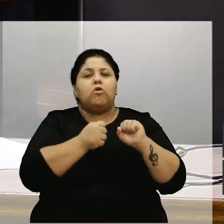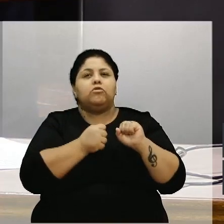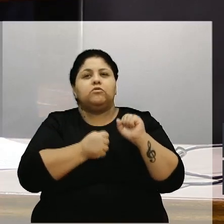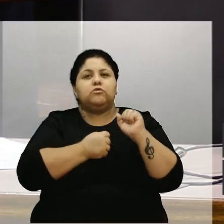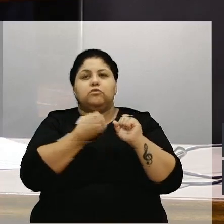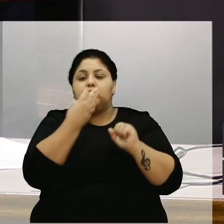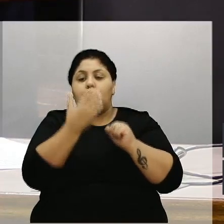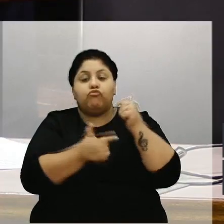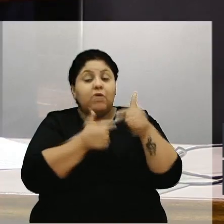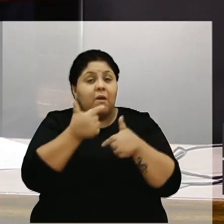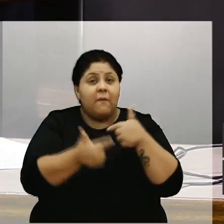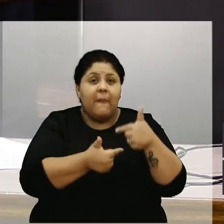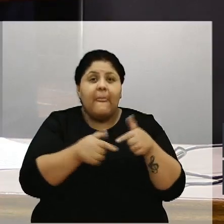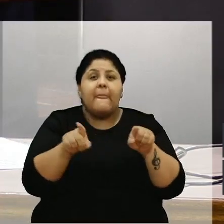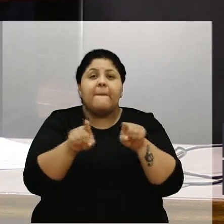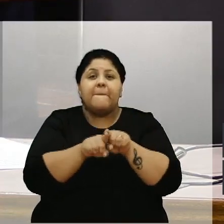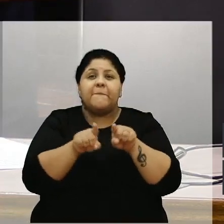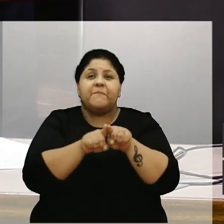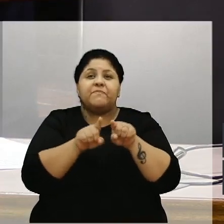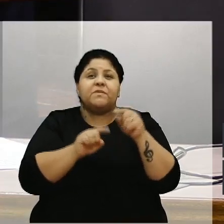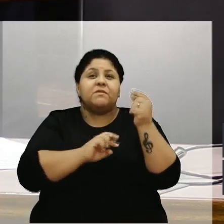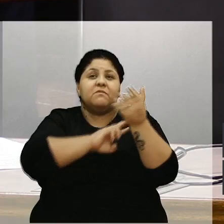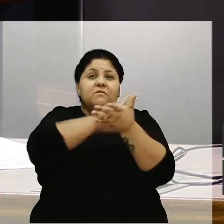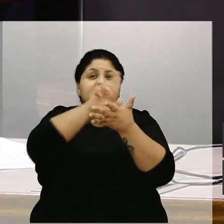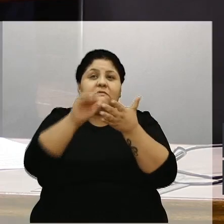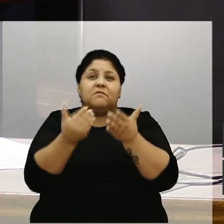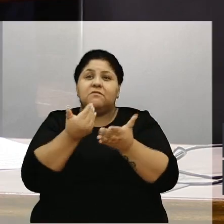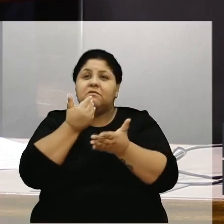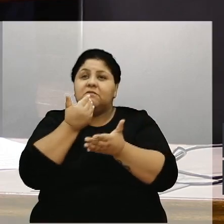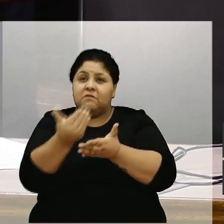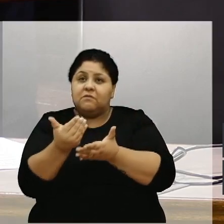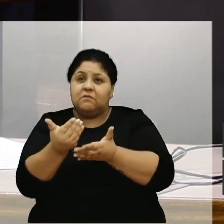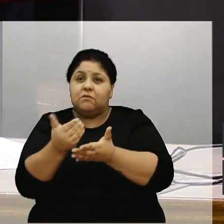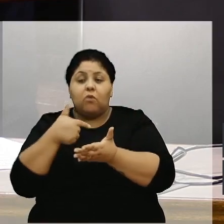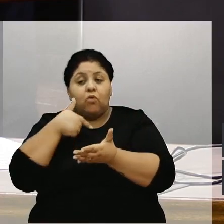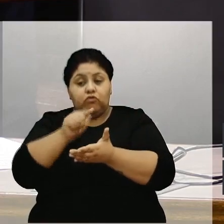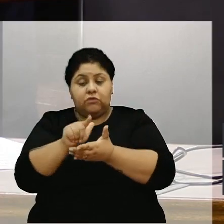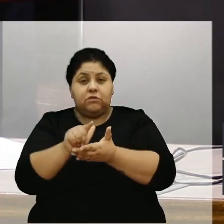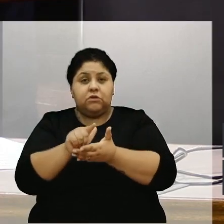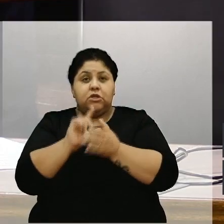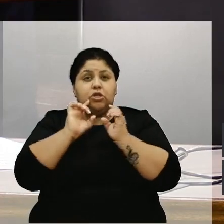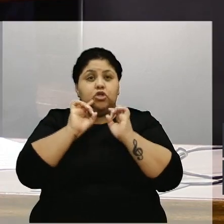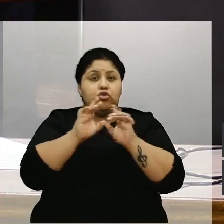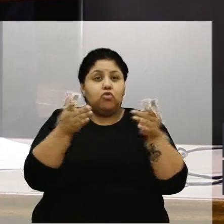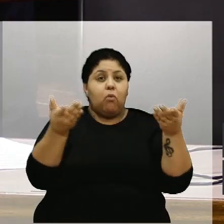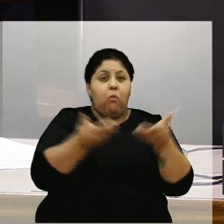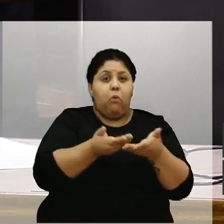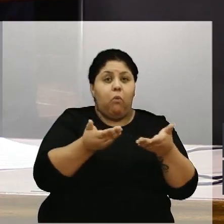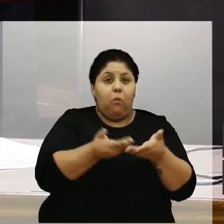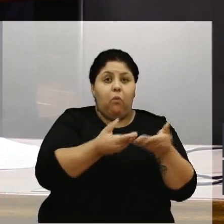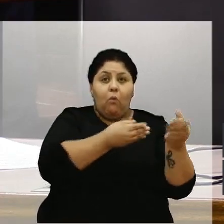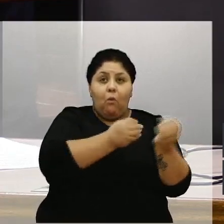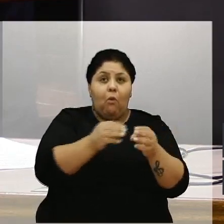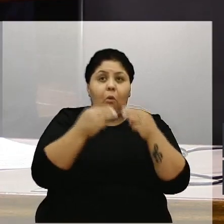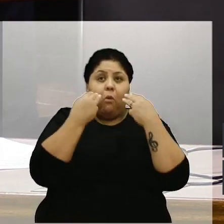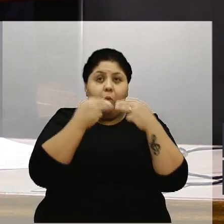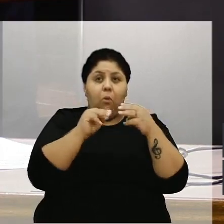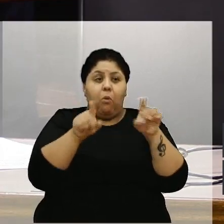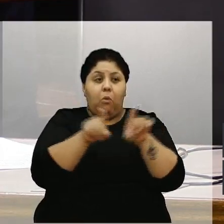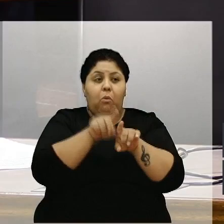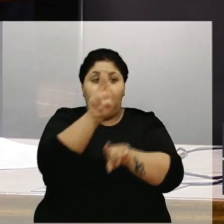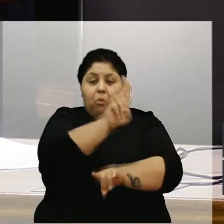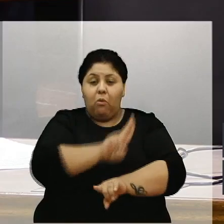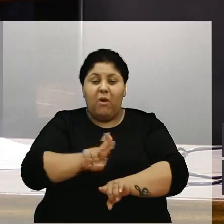bom trabalho. Eu também tenho vários pedidos que estão sendo feitos na medida do possível. Só que agora, em função que muitos caminhões estão sendo também usados, né,